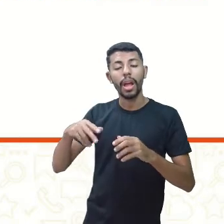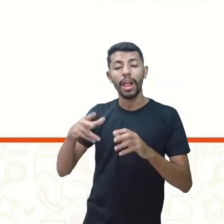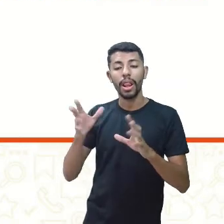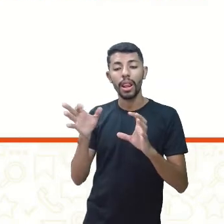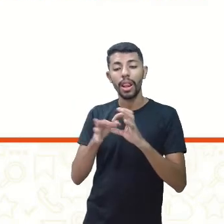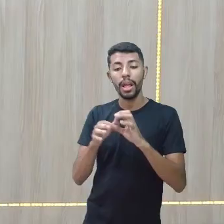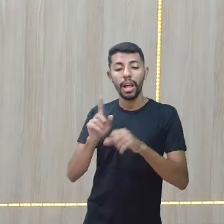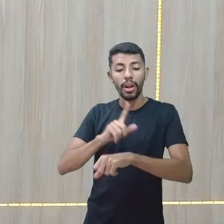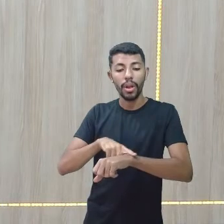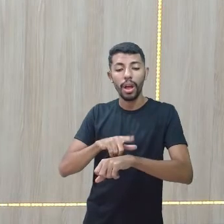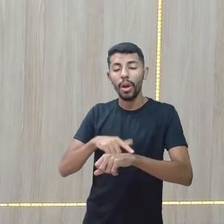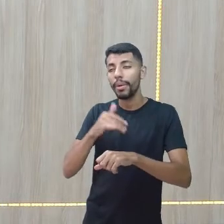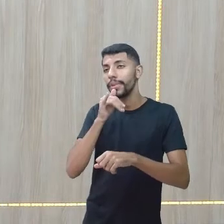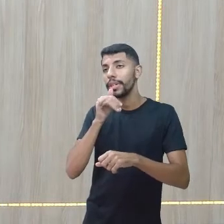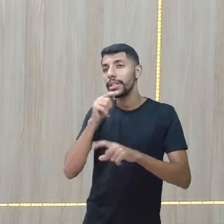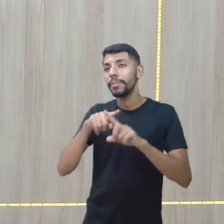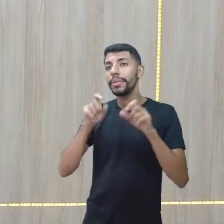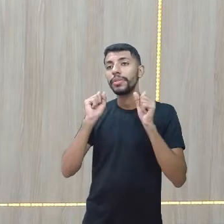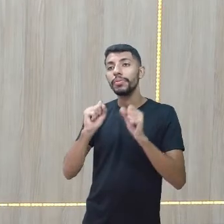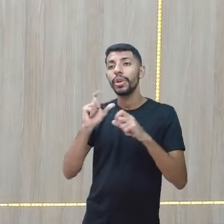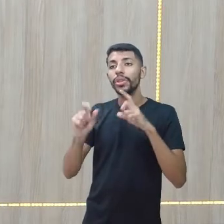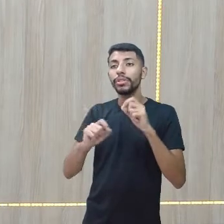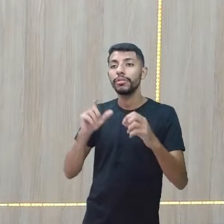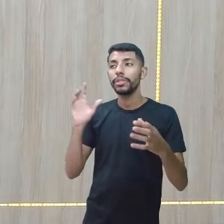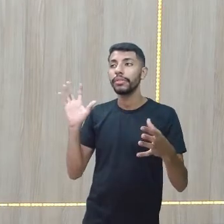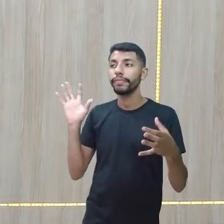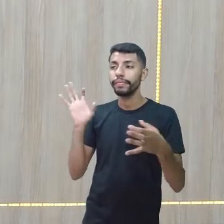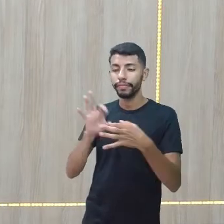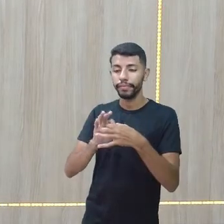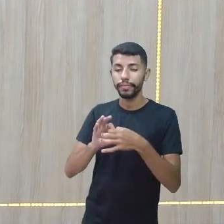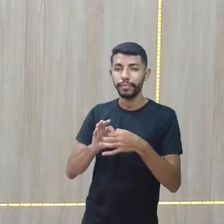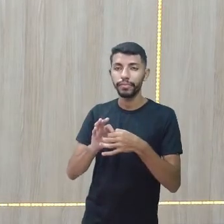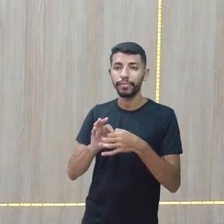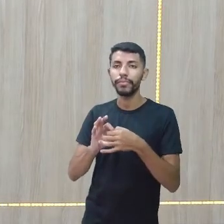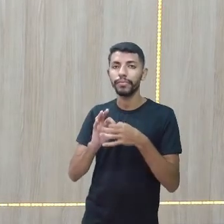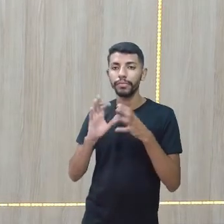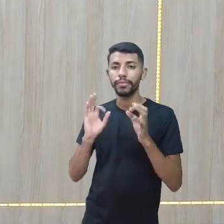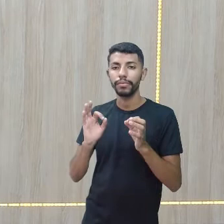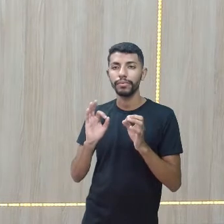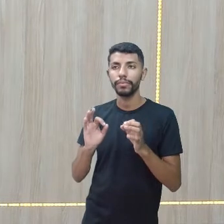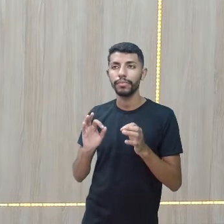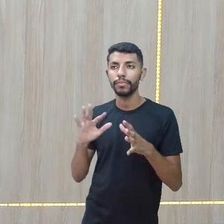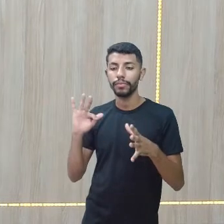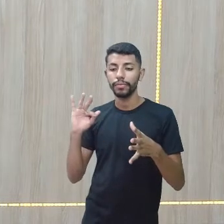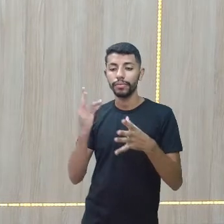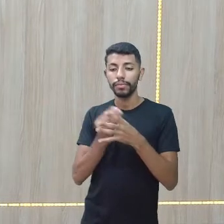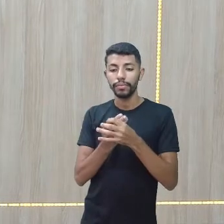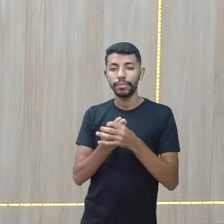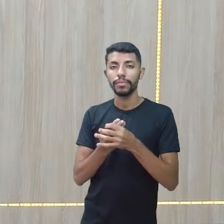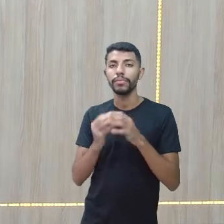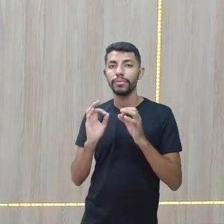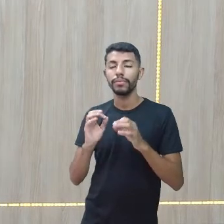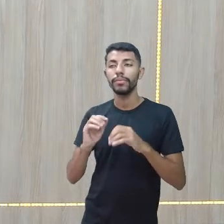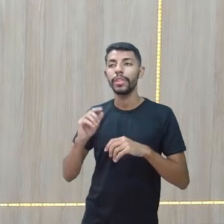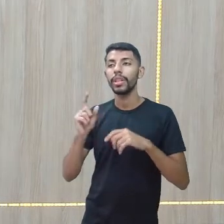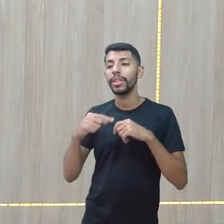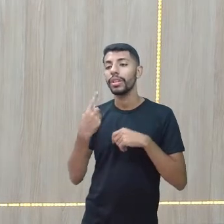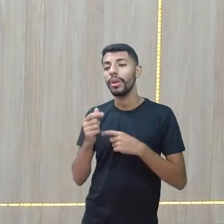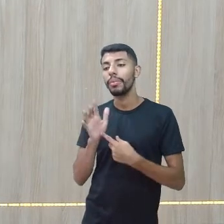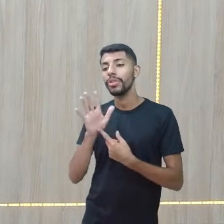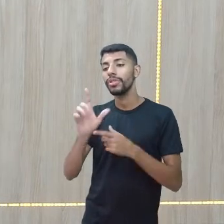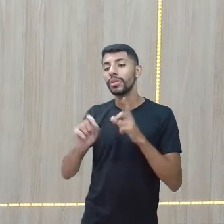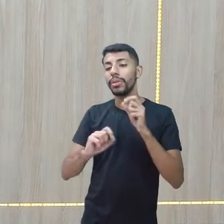que podem se comunicar de forma integral durante essa atividade, e aí a gente está dando a possibilidade